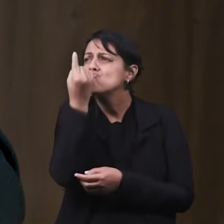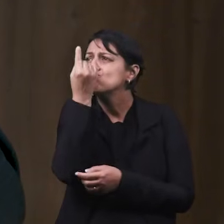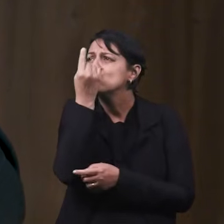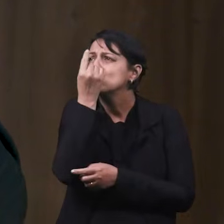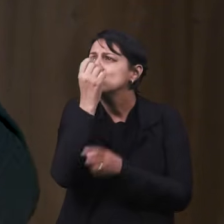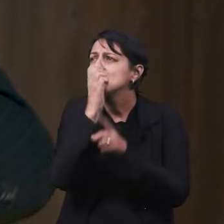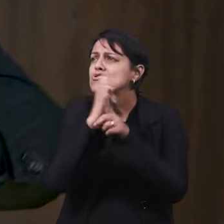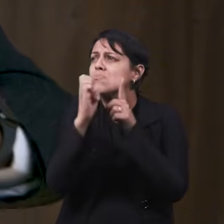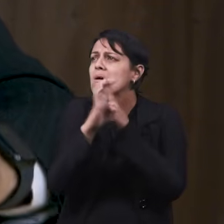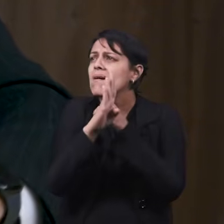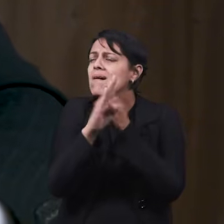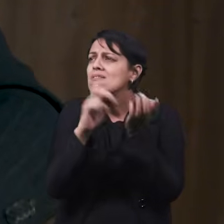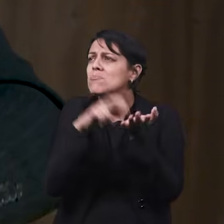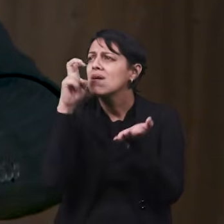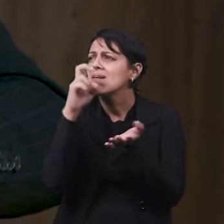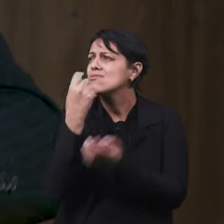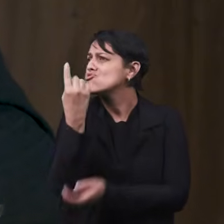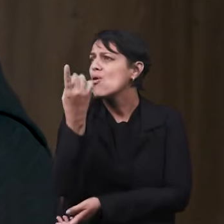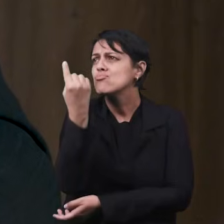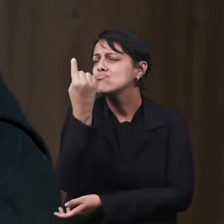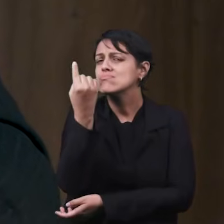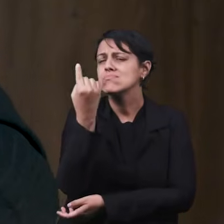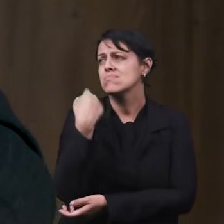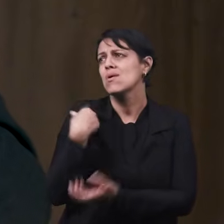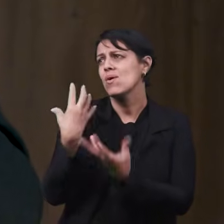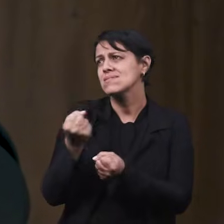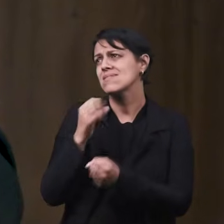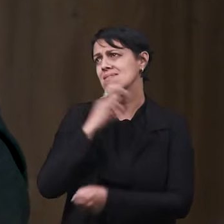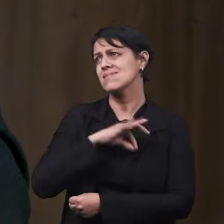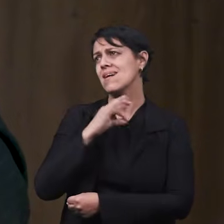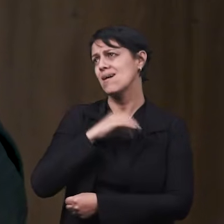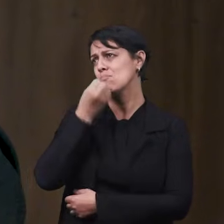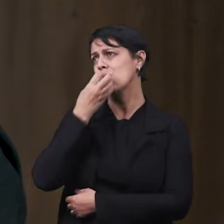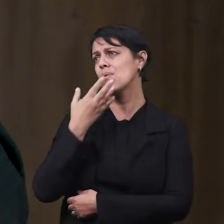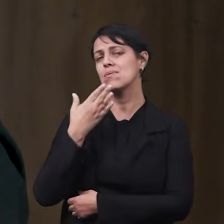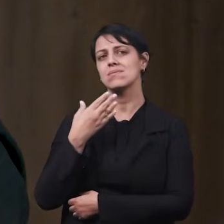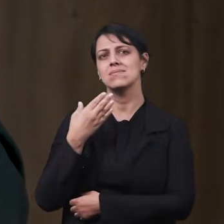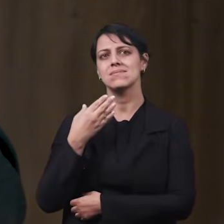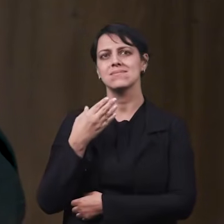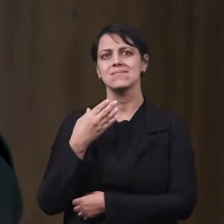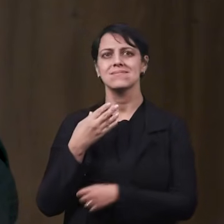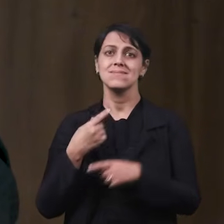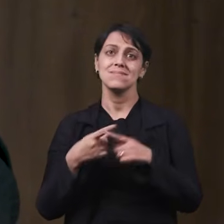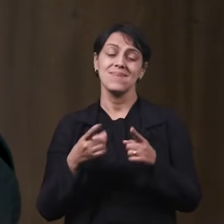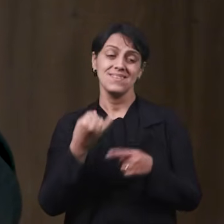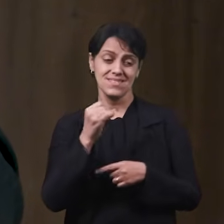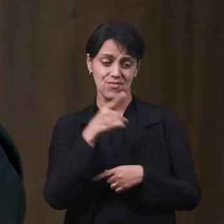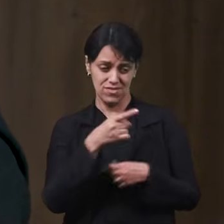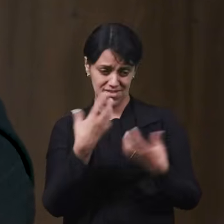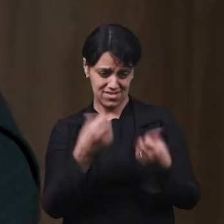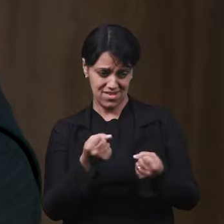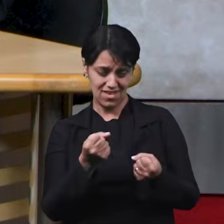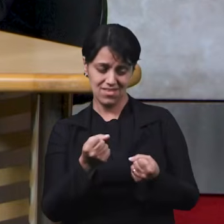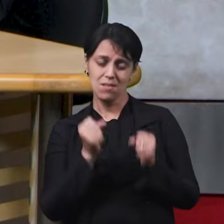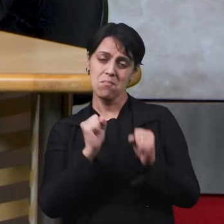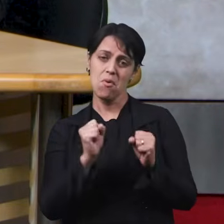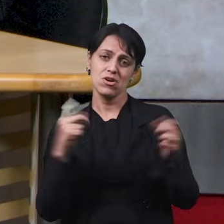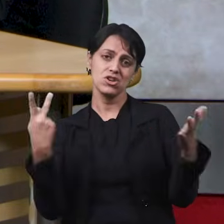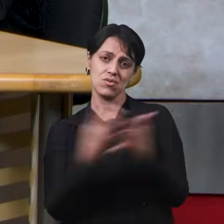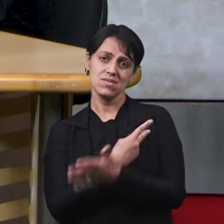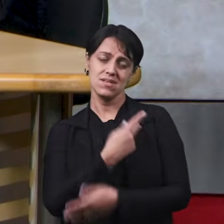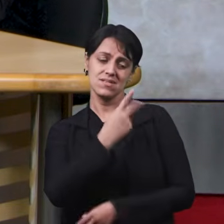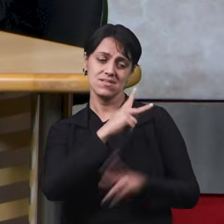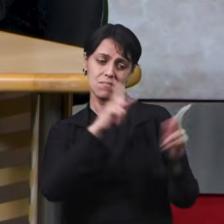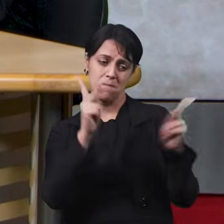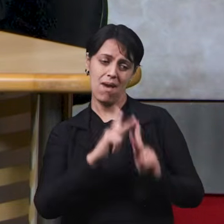só. Eu vou aceitar isso aqui porque isso aqui vai ser muito bom financeiramente falando. O seu caminho talvez não seria de paz como está sendo até hoje,